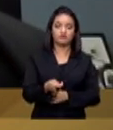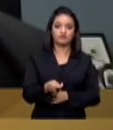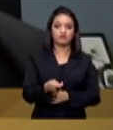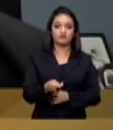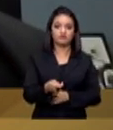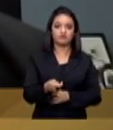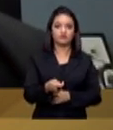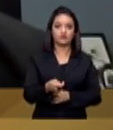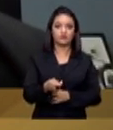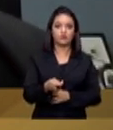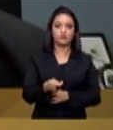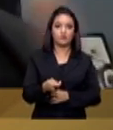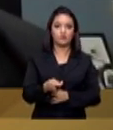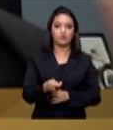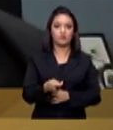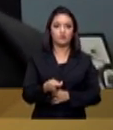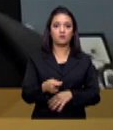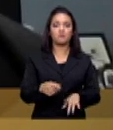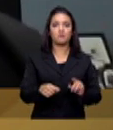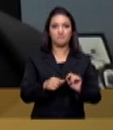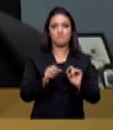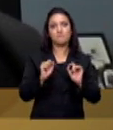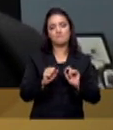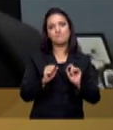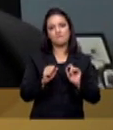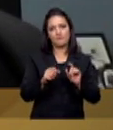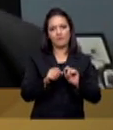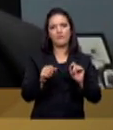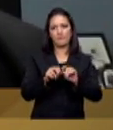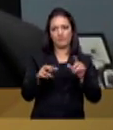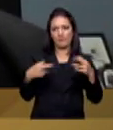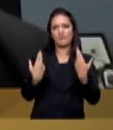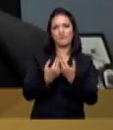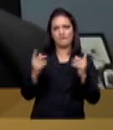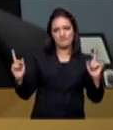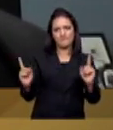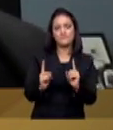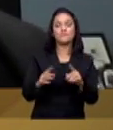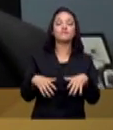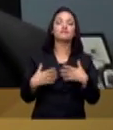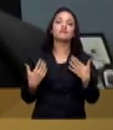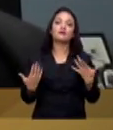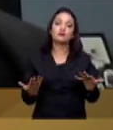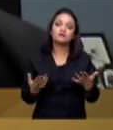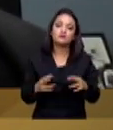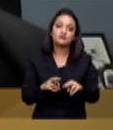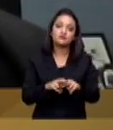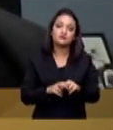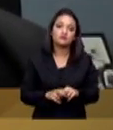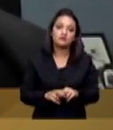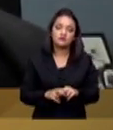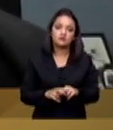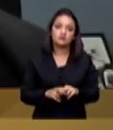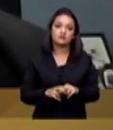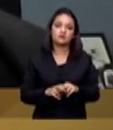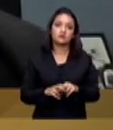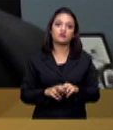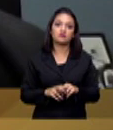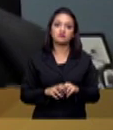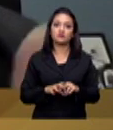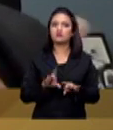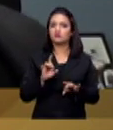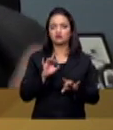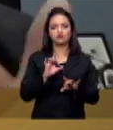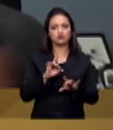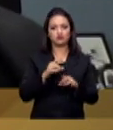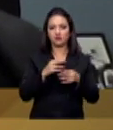faça essa audiência, tendo em vista a própria repercussão que se dá. De modo que eu gostaria de fazer esses